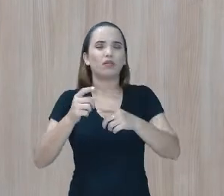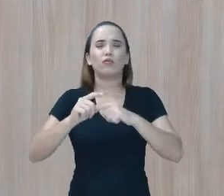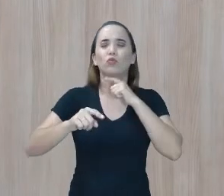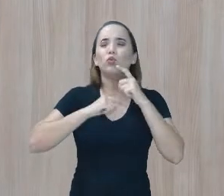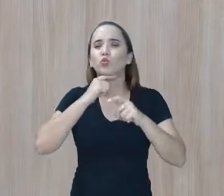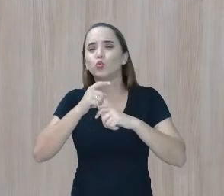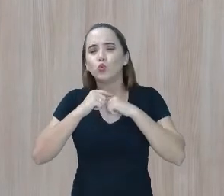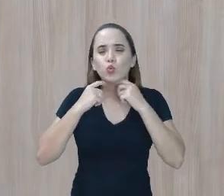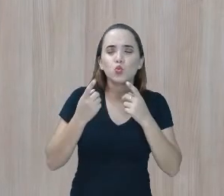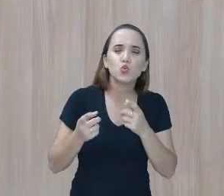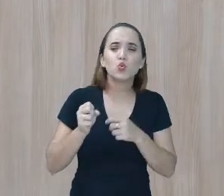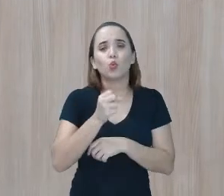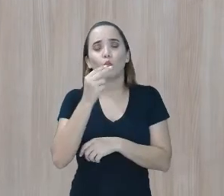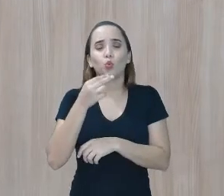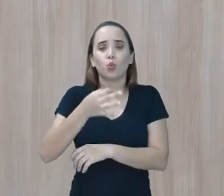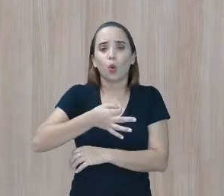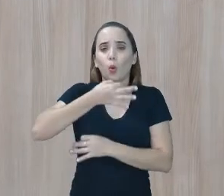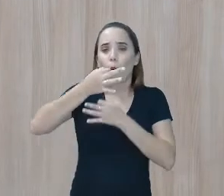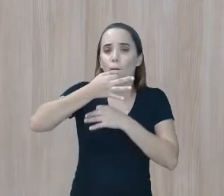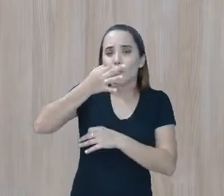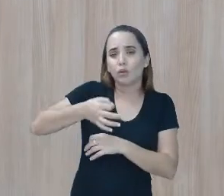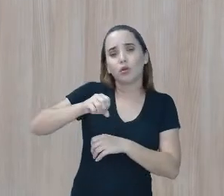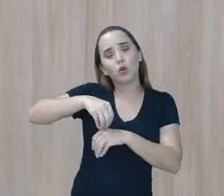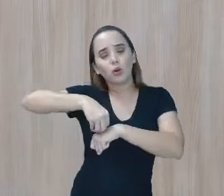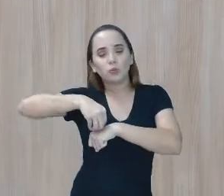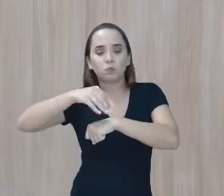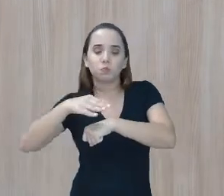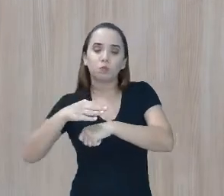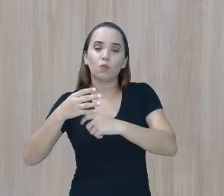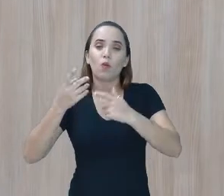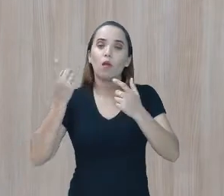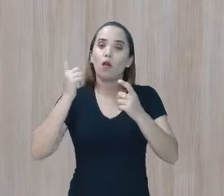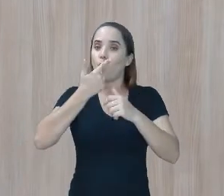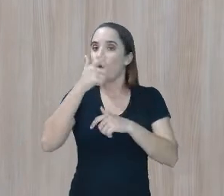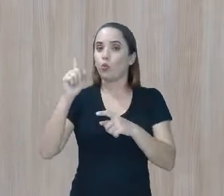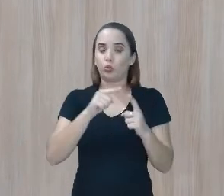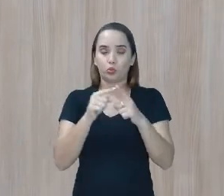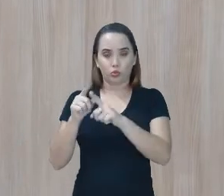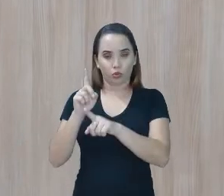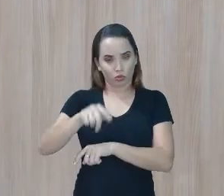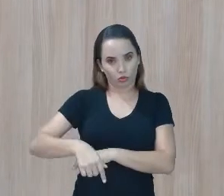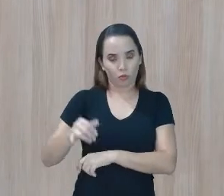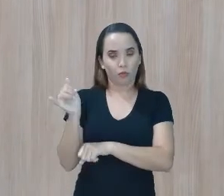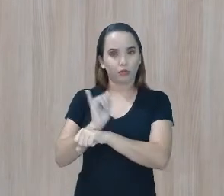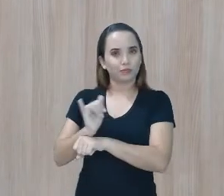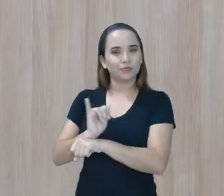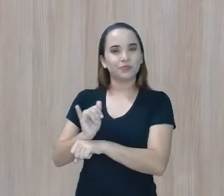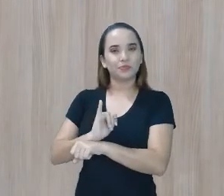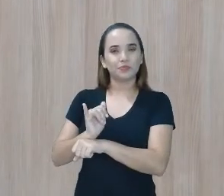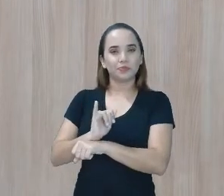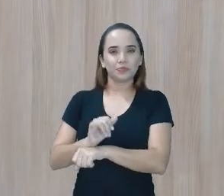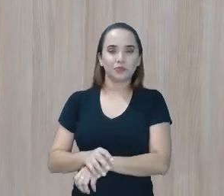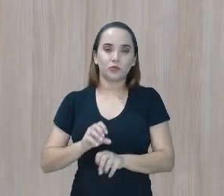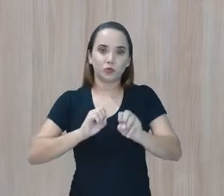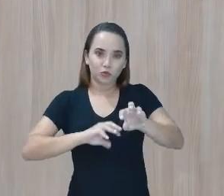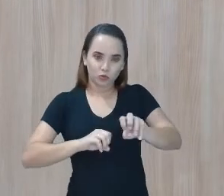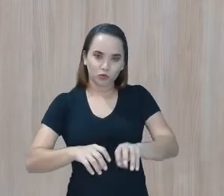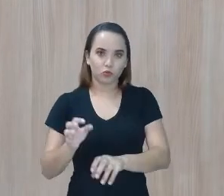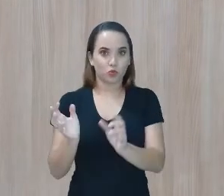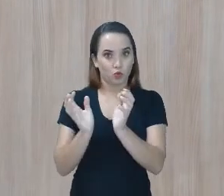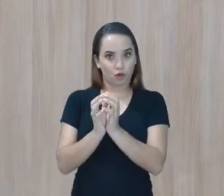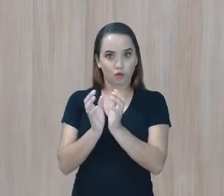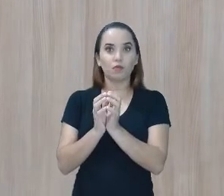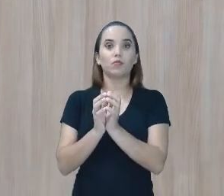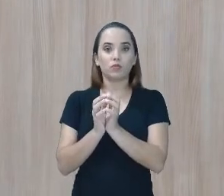parte da aula, ou quer dar alguma sugestão, uma outra maneira é você acessar o nosso canal lá no YouTube, o canal do Educa